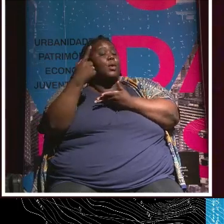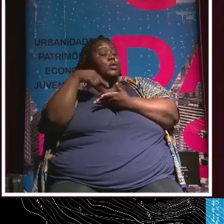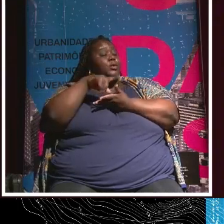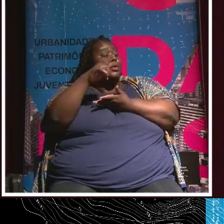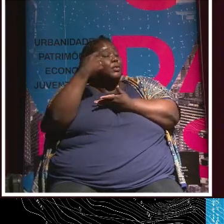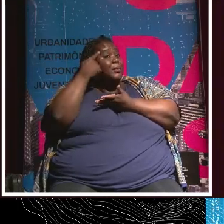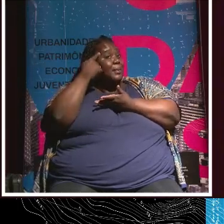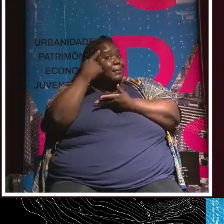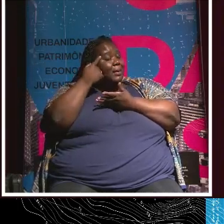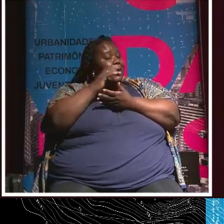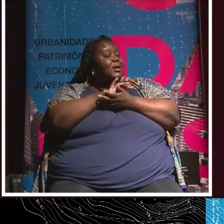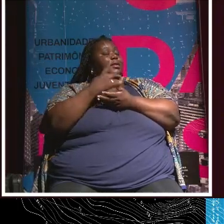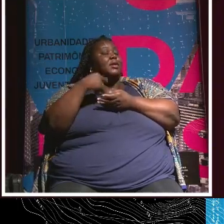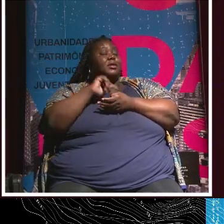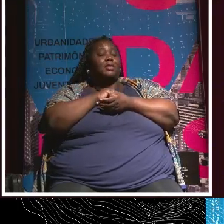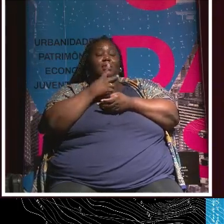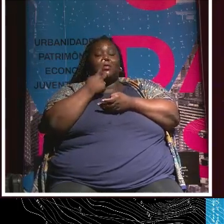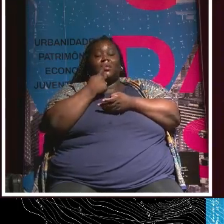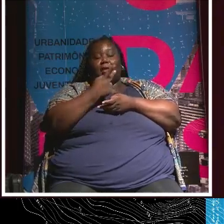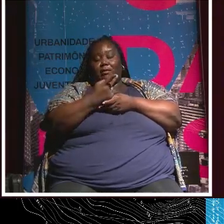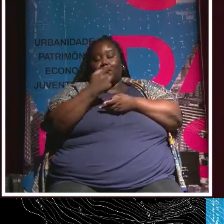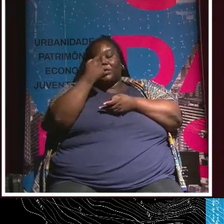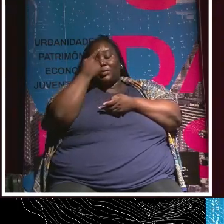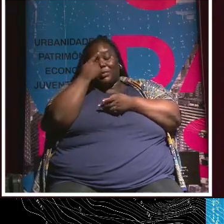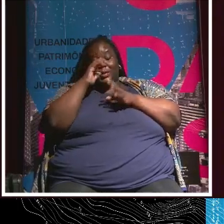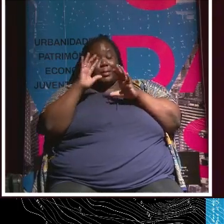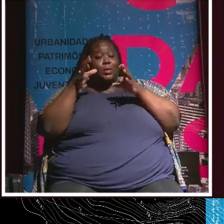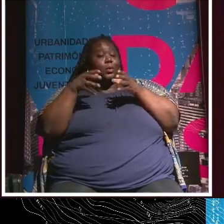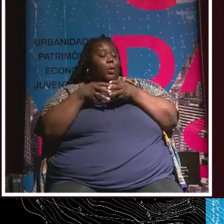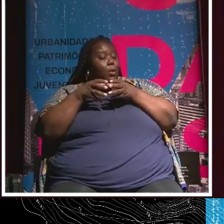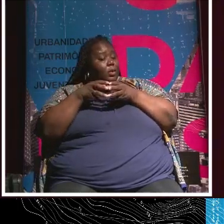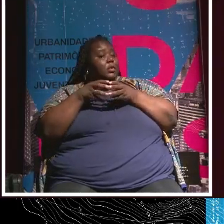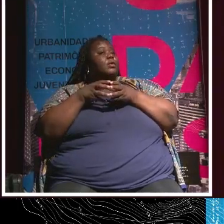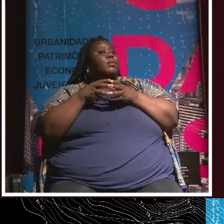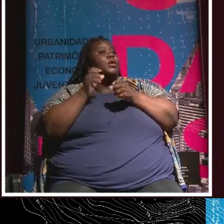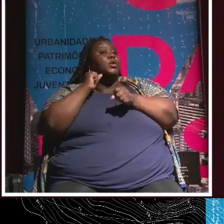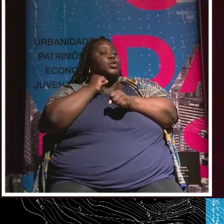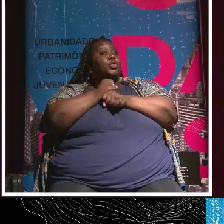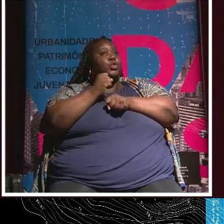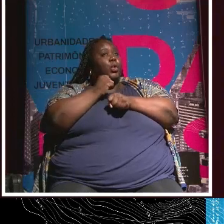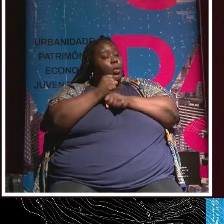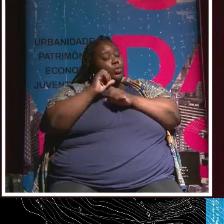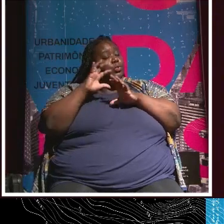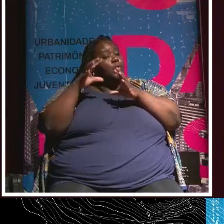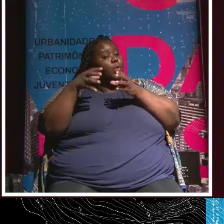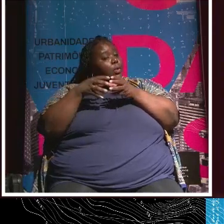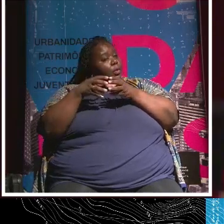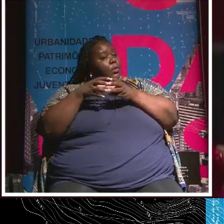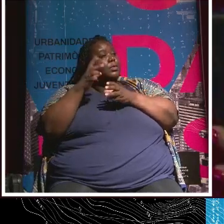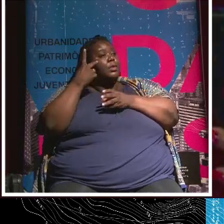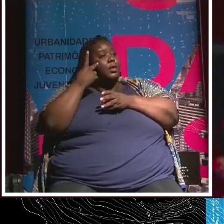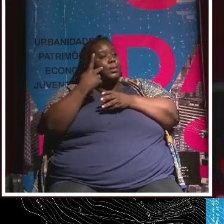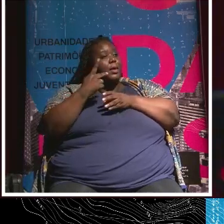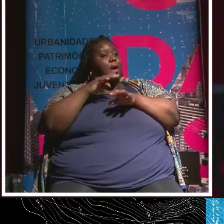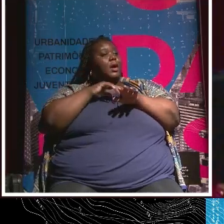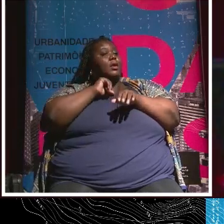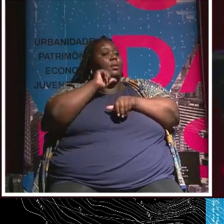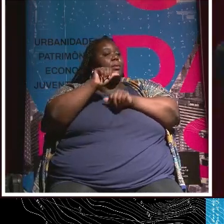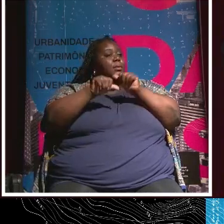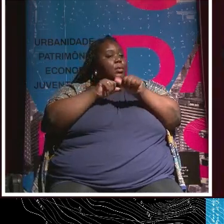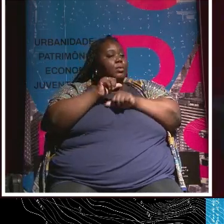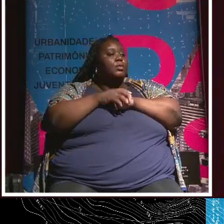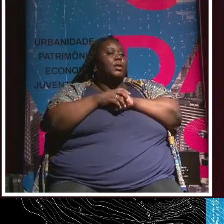pensa isso, a gente está falando de pensamento coletivo e de construção coletiva para modificação